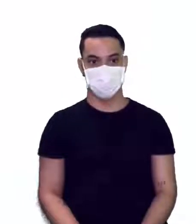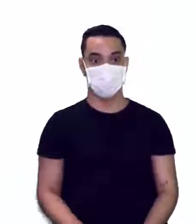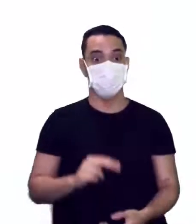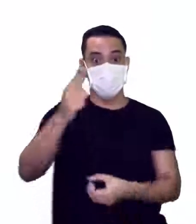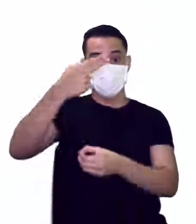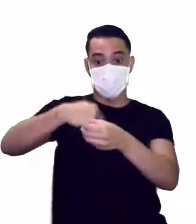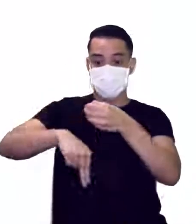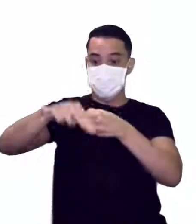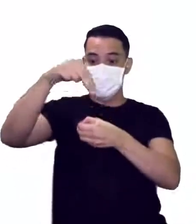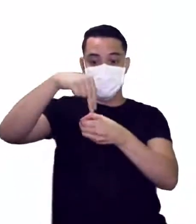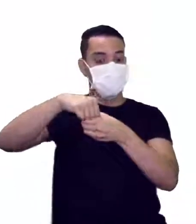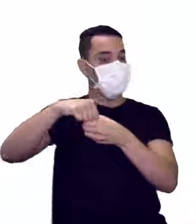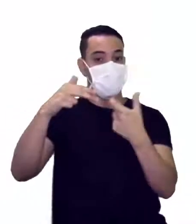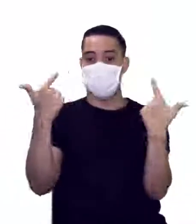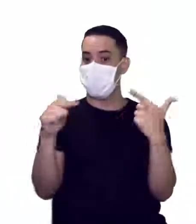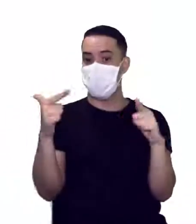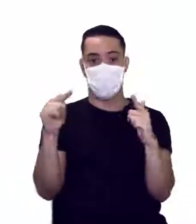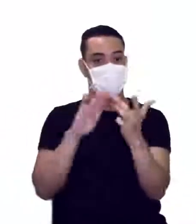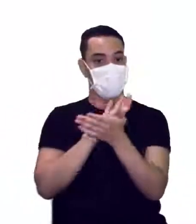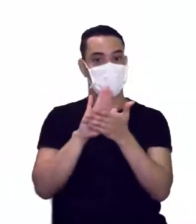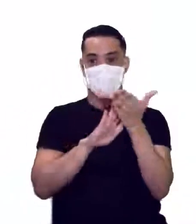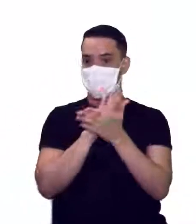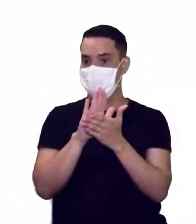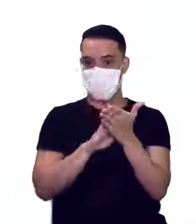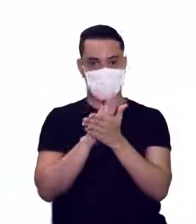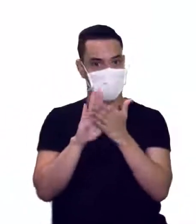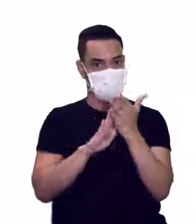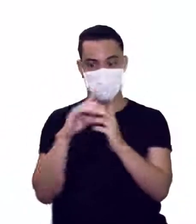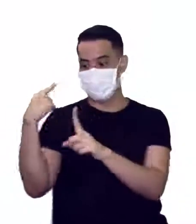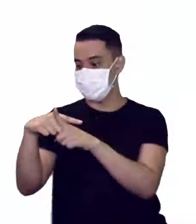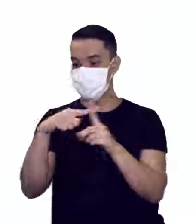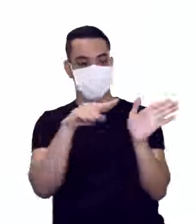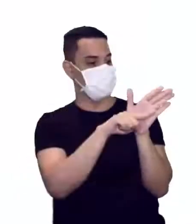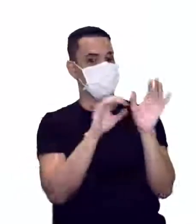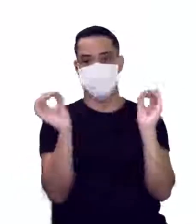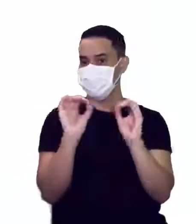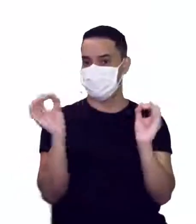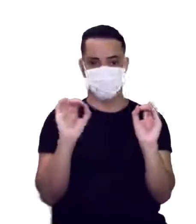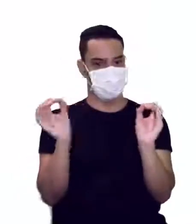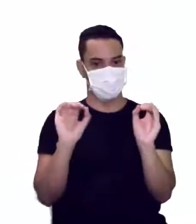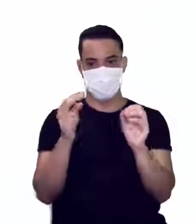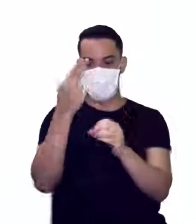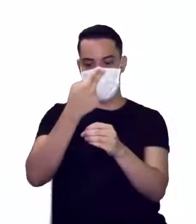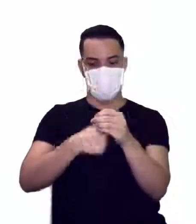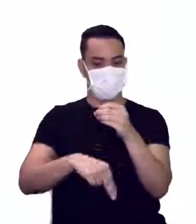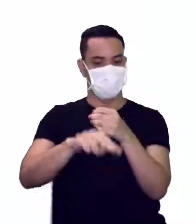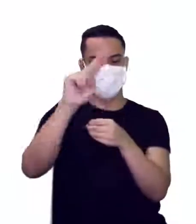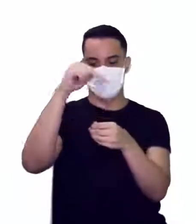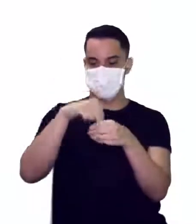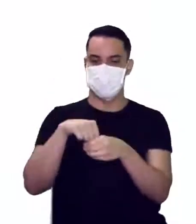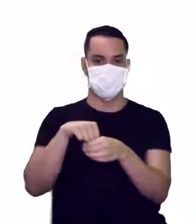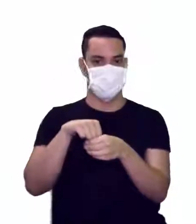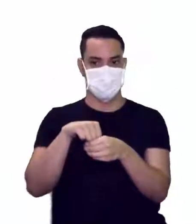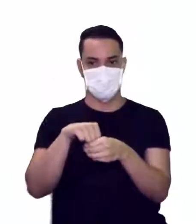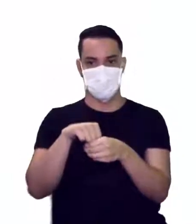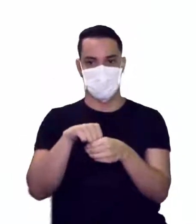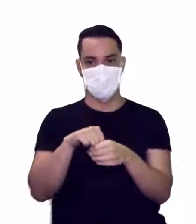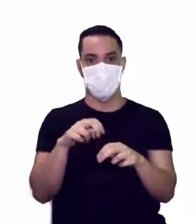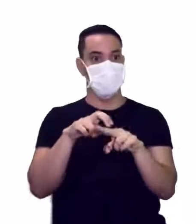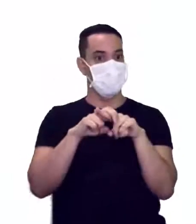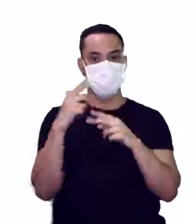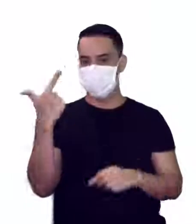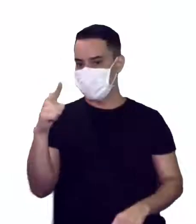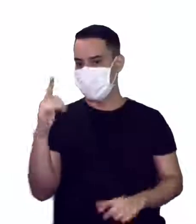apresentarem efeitos elétricos, não possuem cargas, ok? Então, os nêutrons, como eles não têm esses efeitos elétricos que